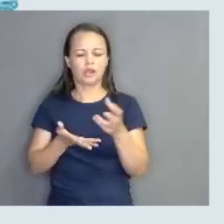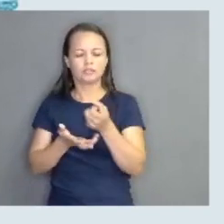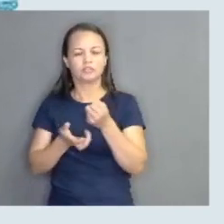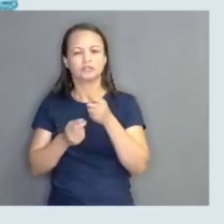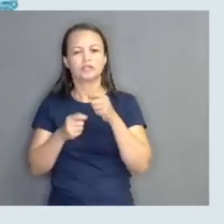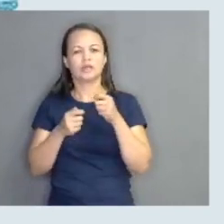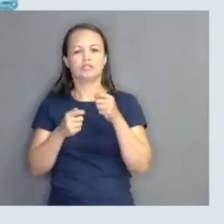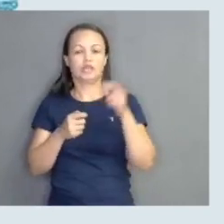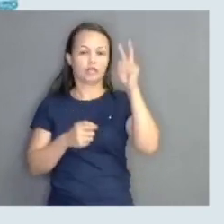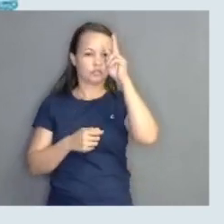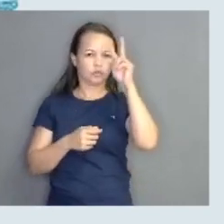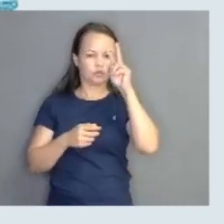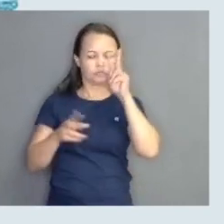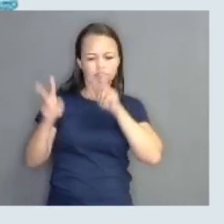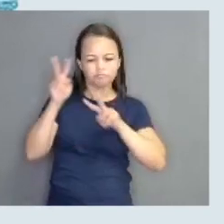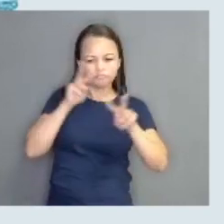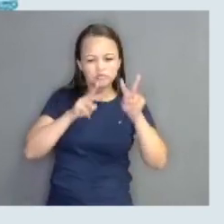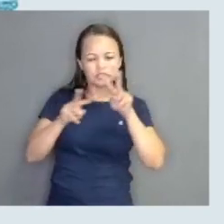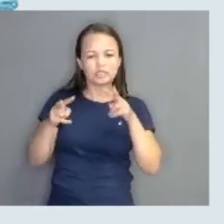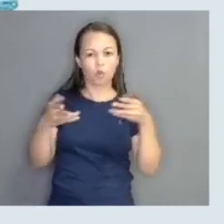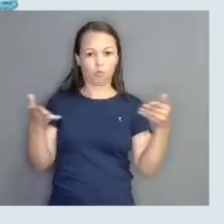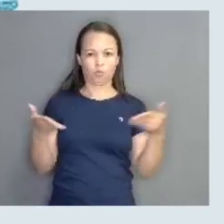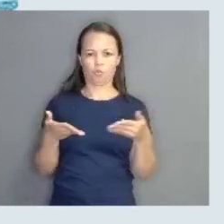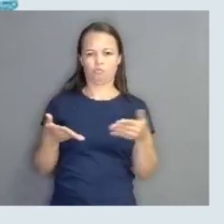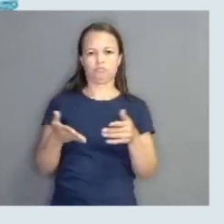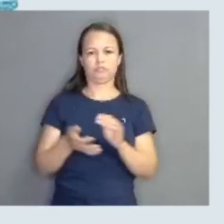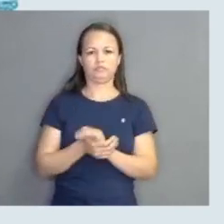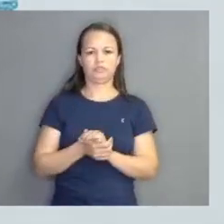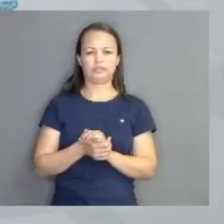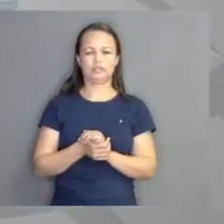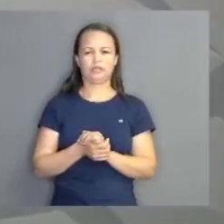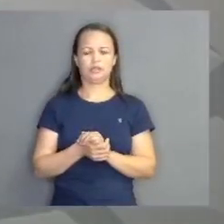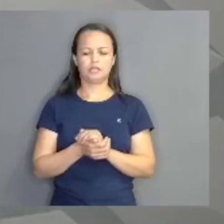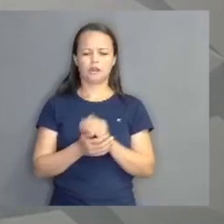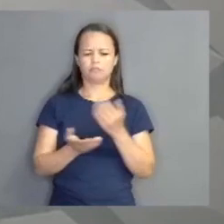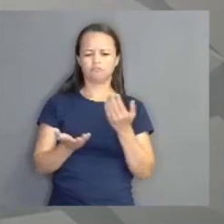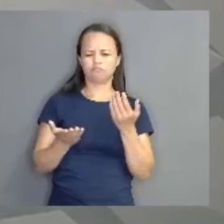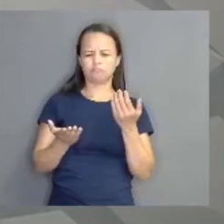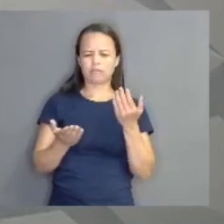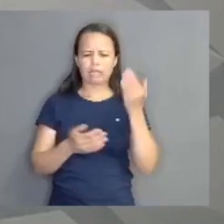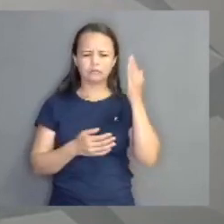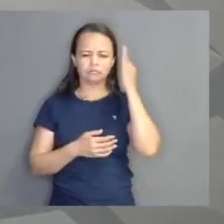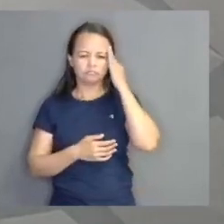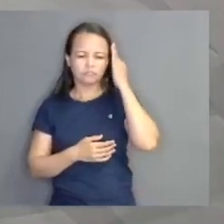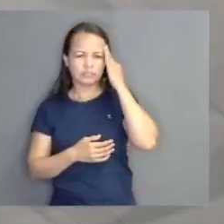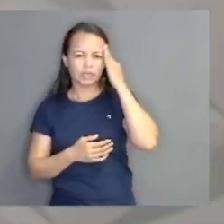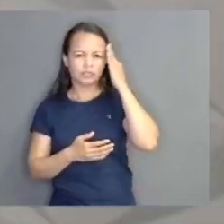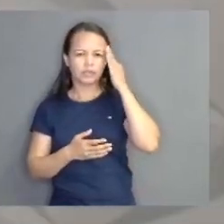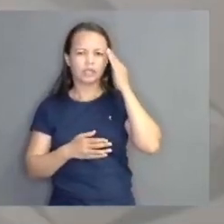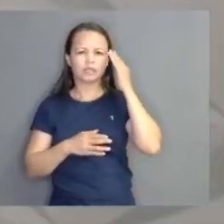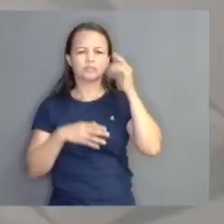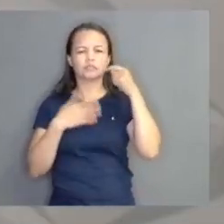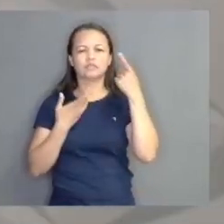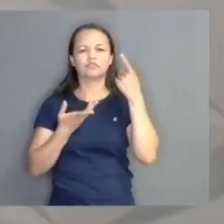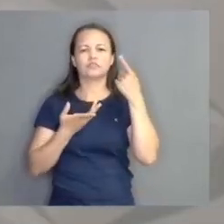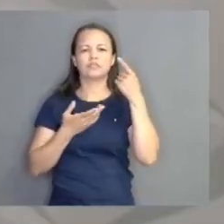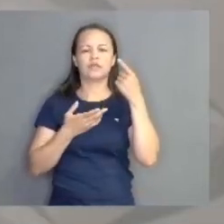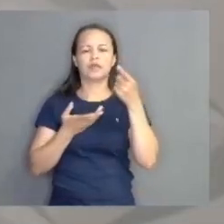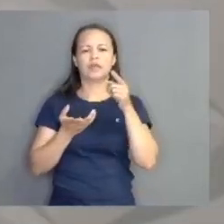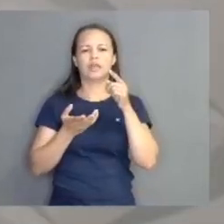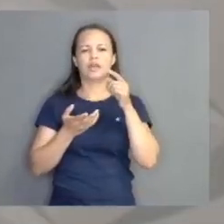levar pela tua visão atual. Você tem que tentar se encaixar com o que você via,